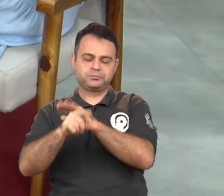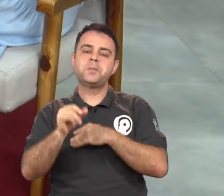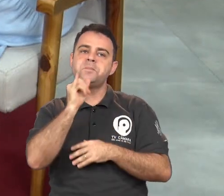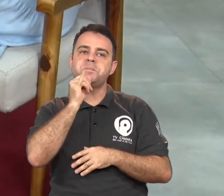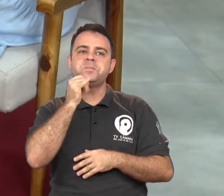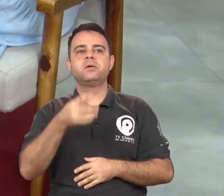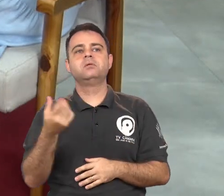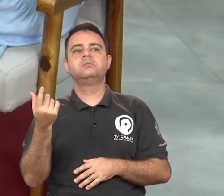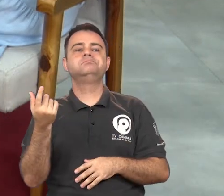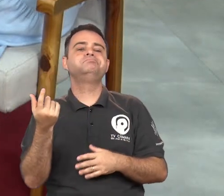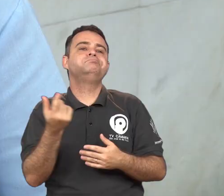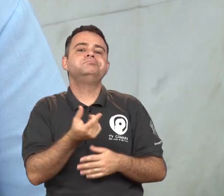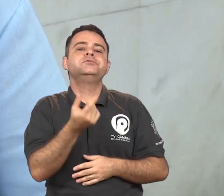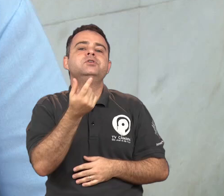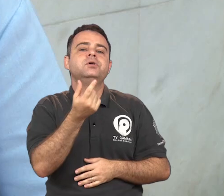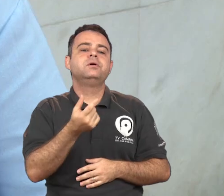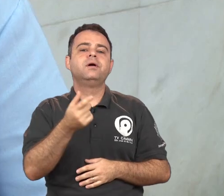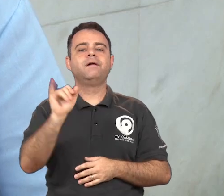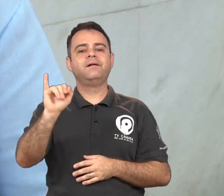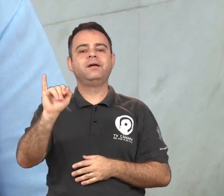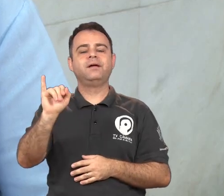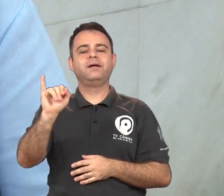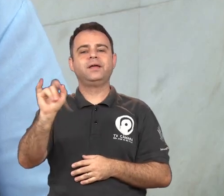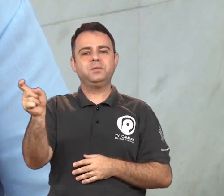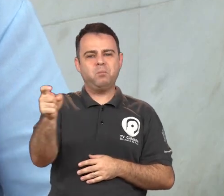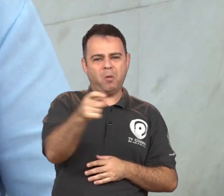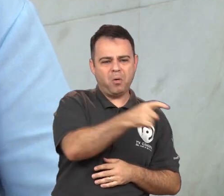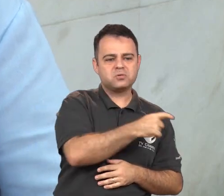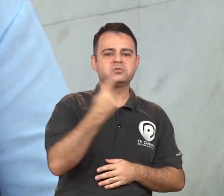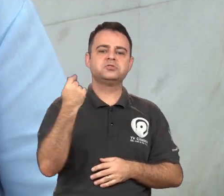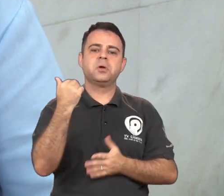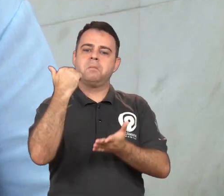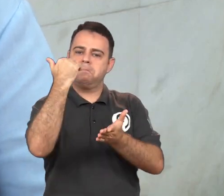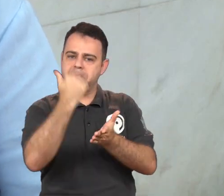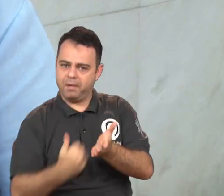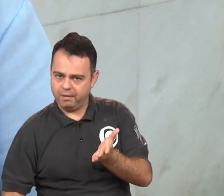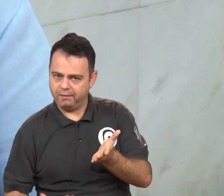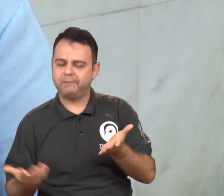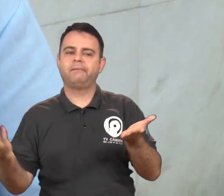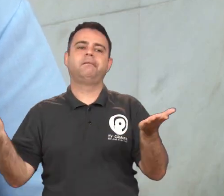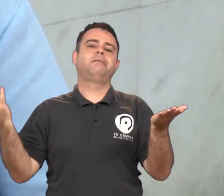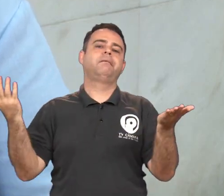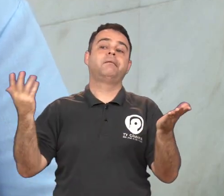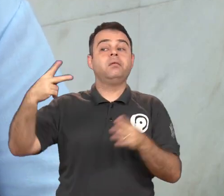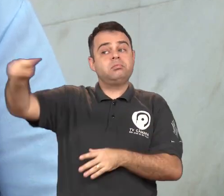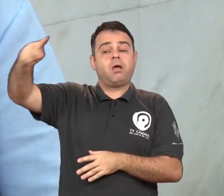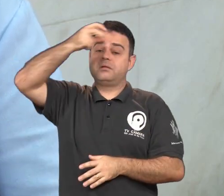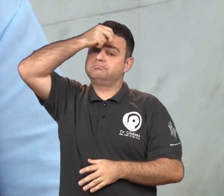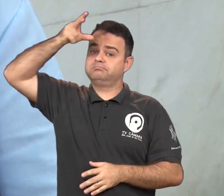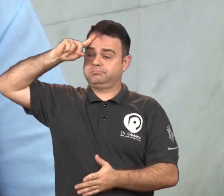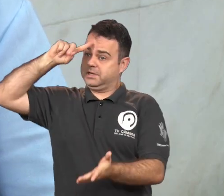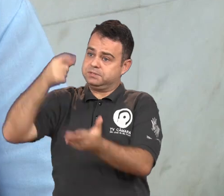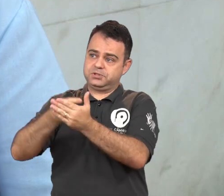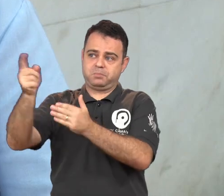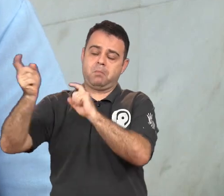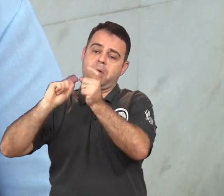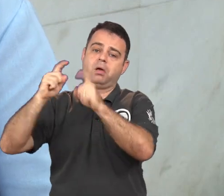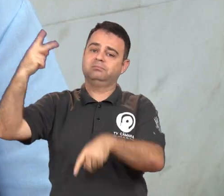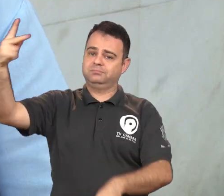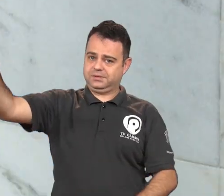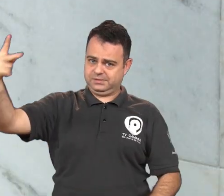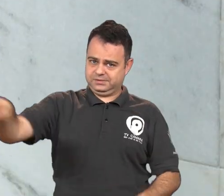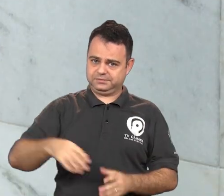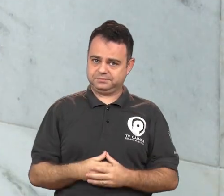incentivos fiscais, que aí a própria prefeitura, né, o executivo vai regulamentar. Tá certo. Vereadora, a